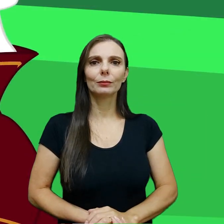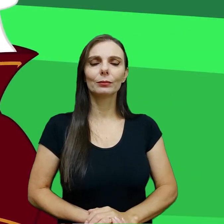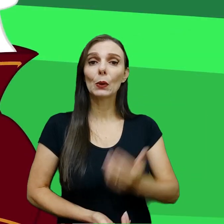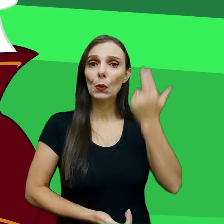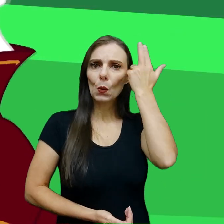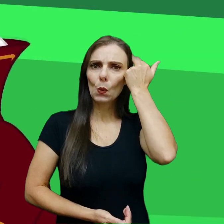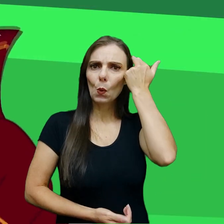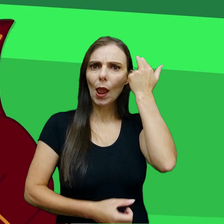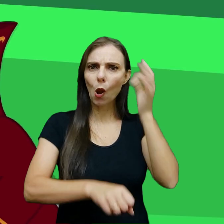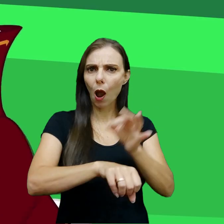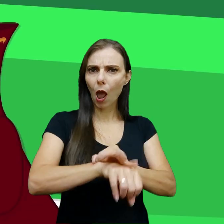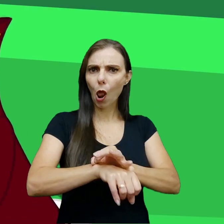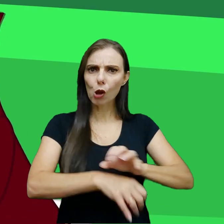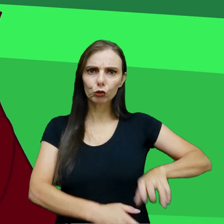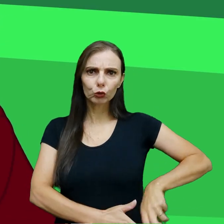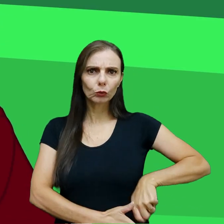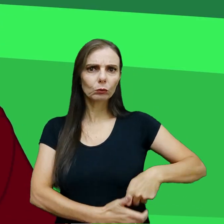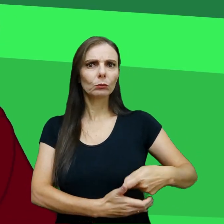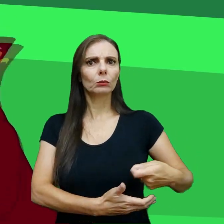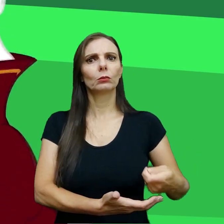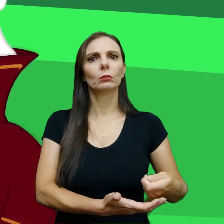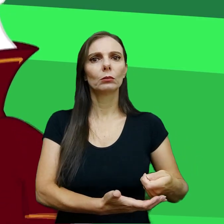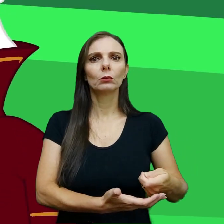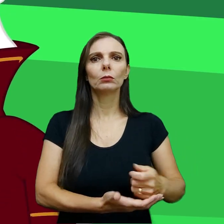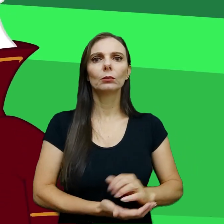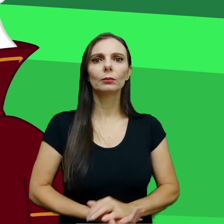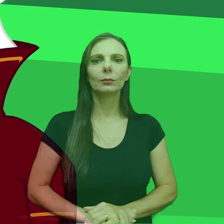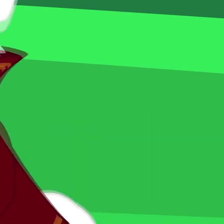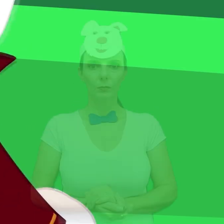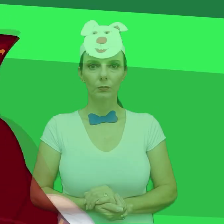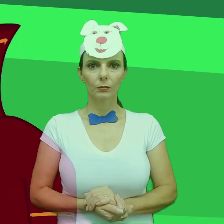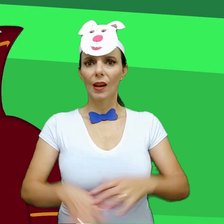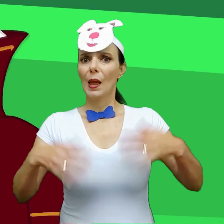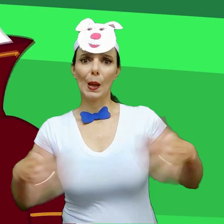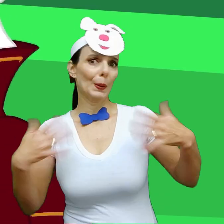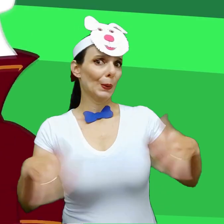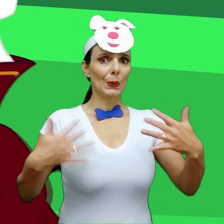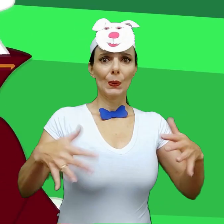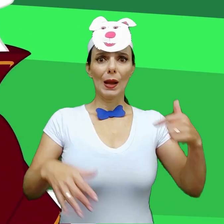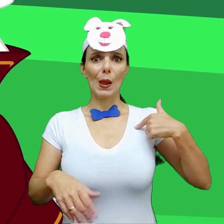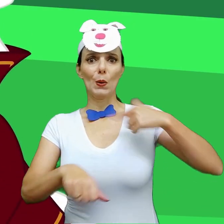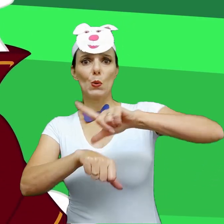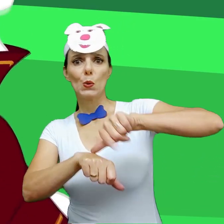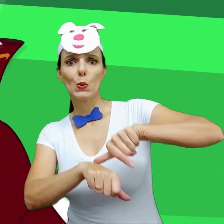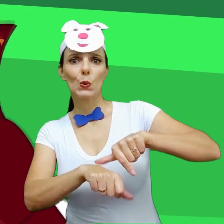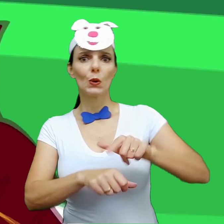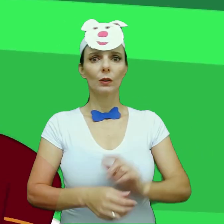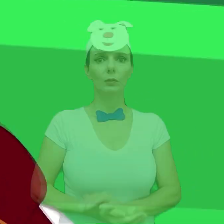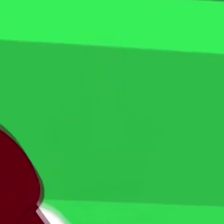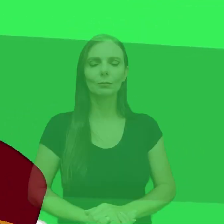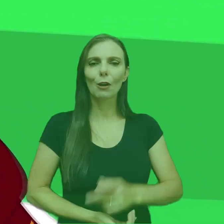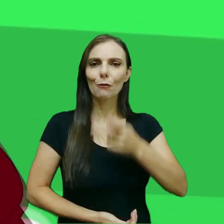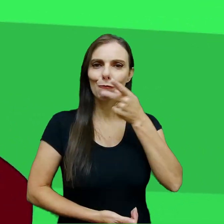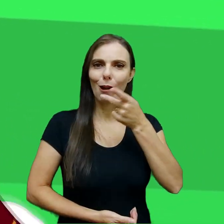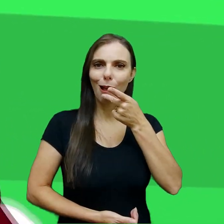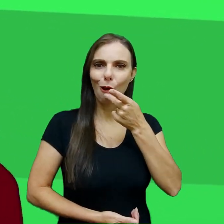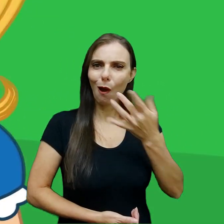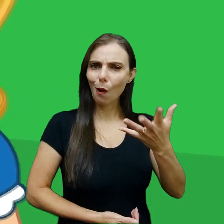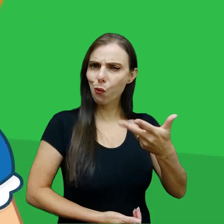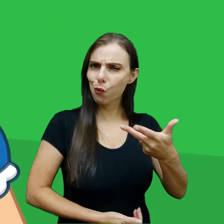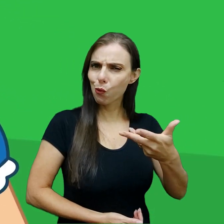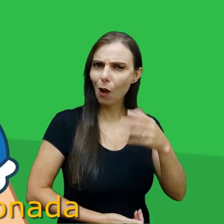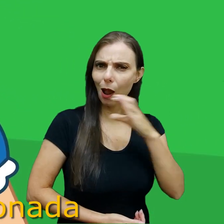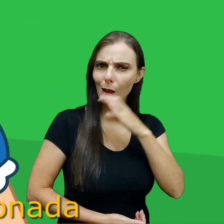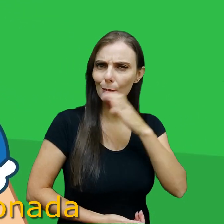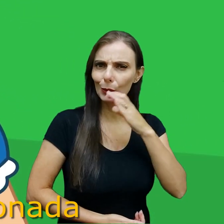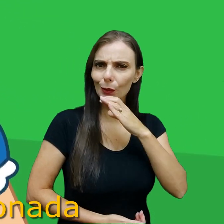falar. O coelho tirou um relógio do bolso e, em seguida... Oh não, estou atrasado. Disse ele com